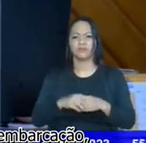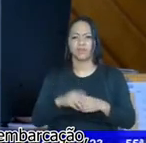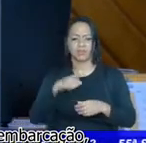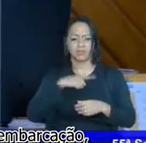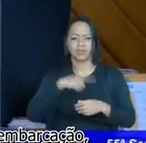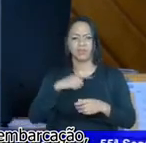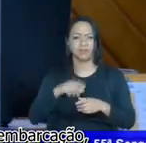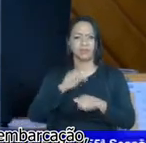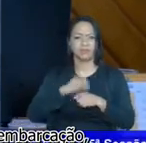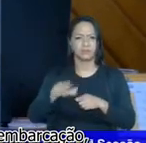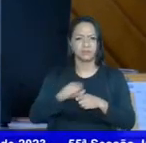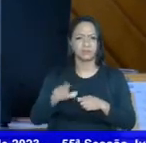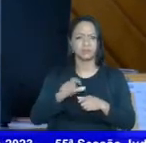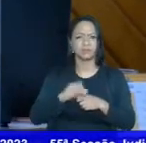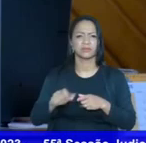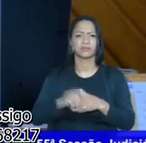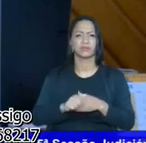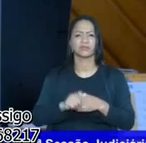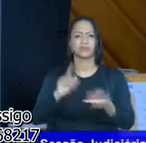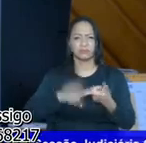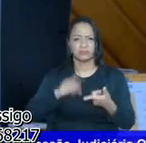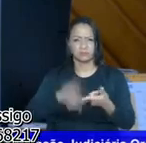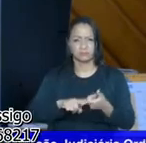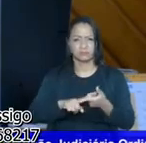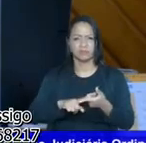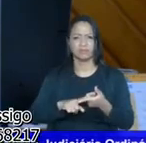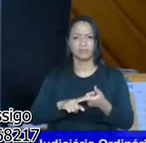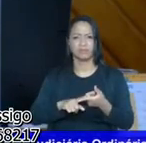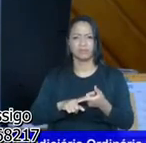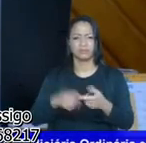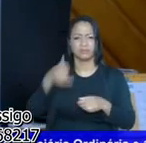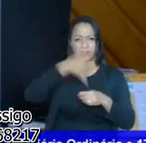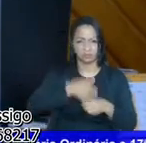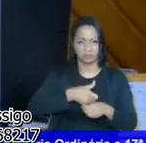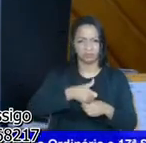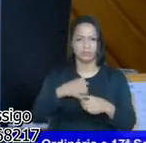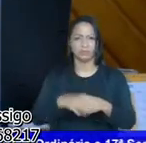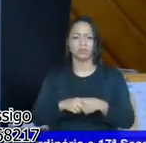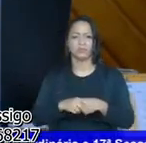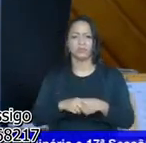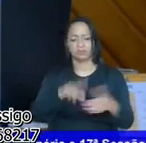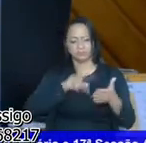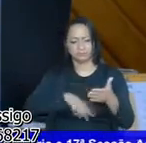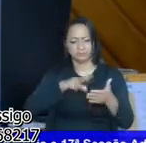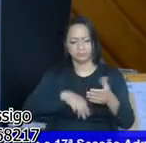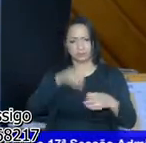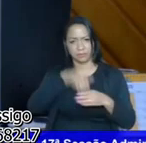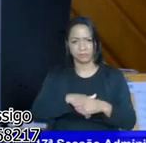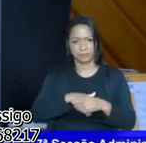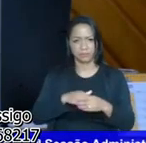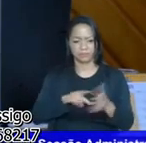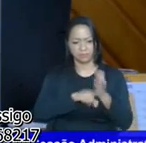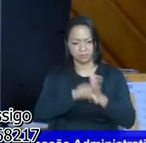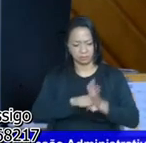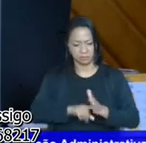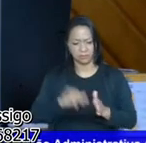houve a locação não só da embarcação, mas também a inclusão de combustível. E aqui prossigo na leitura do voto. Conforme se